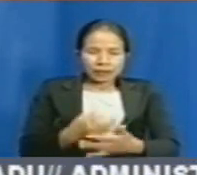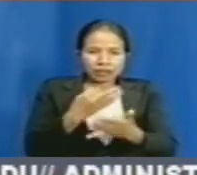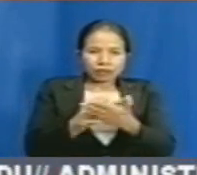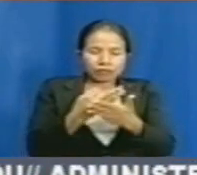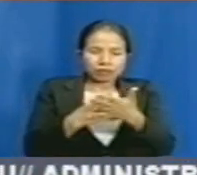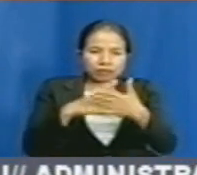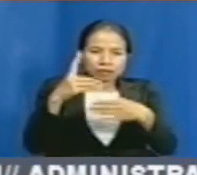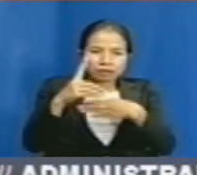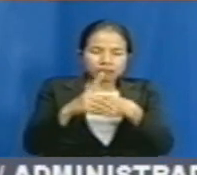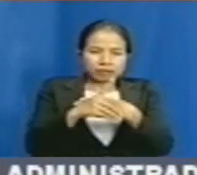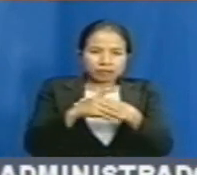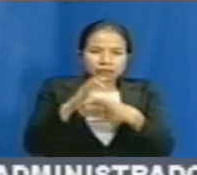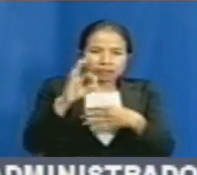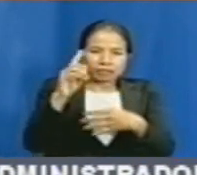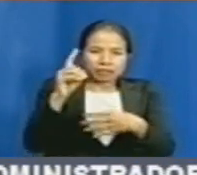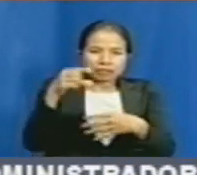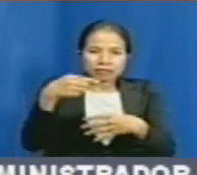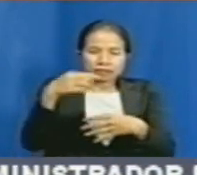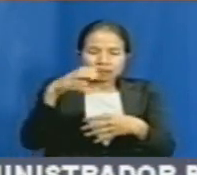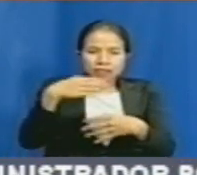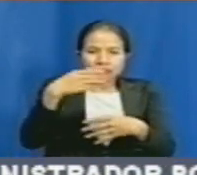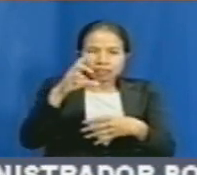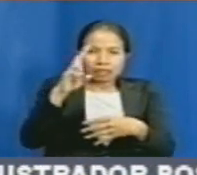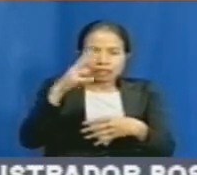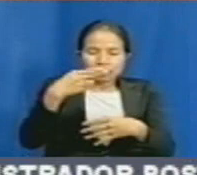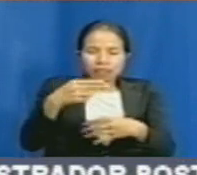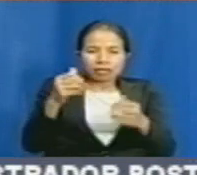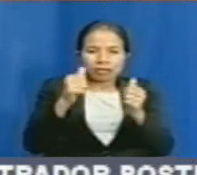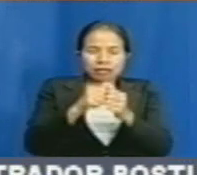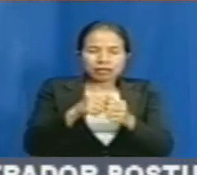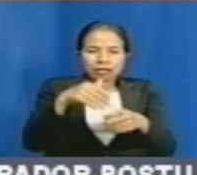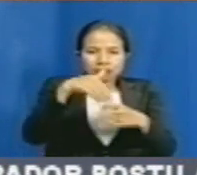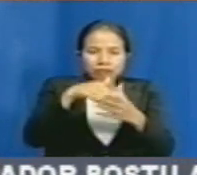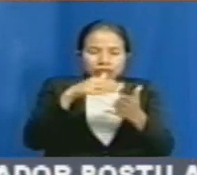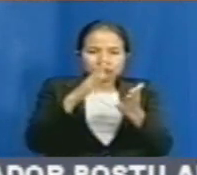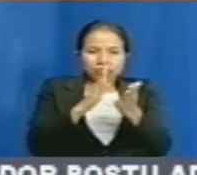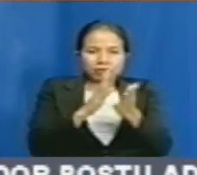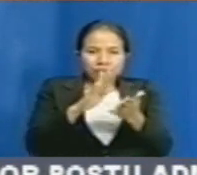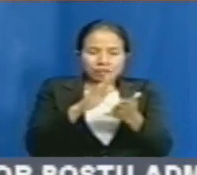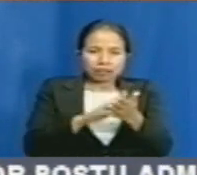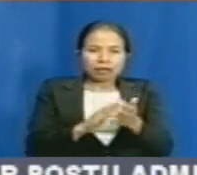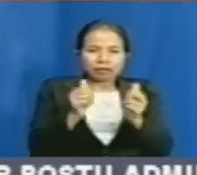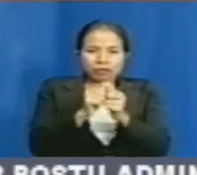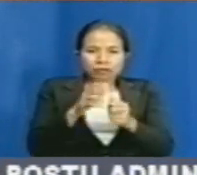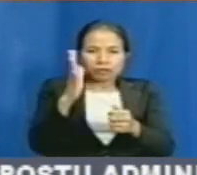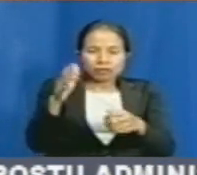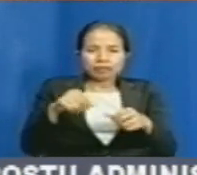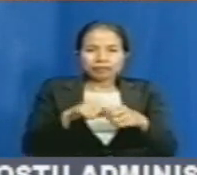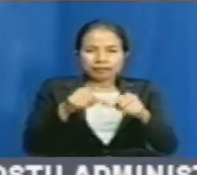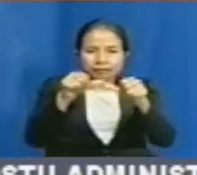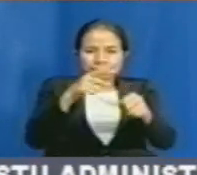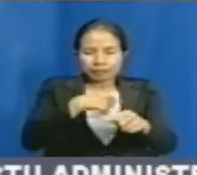Fundo Desenvolvimento Capital Humano Haruka Bolseiro Limanulo Recensia ba continua estudo ya China.